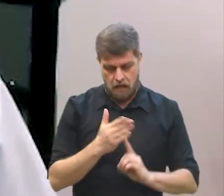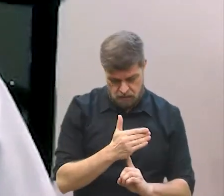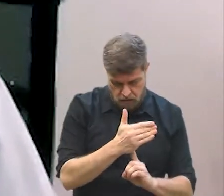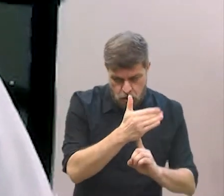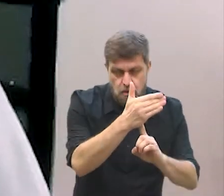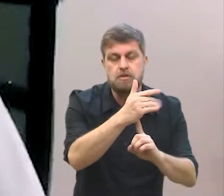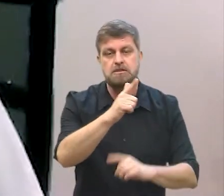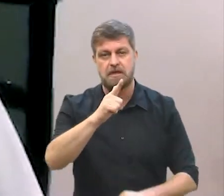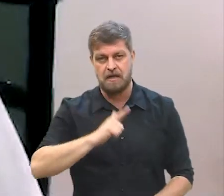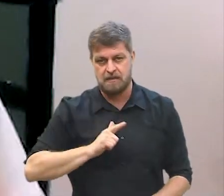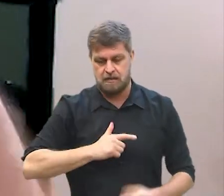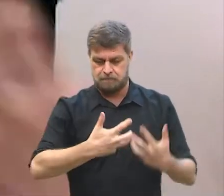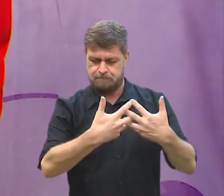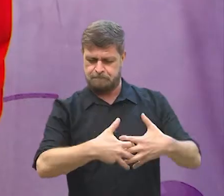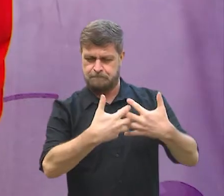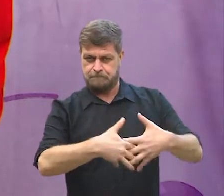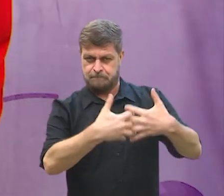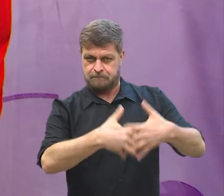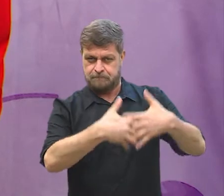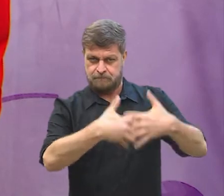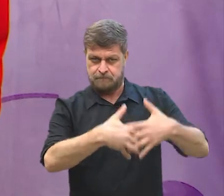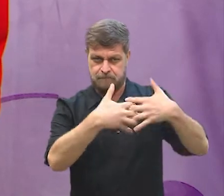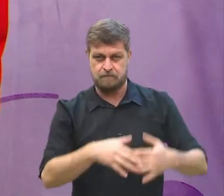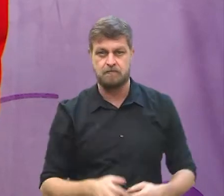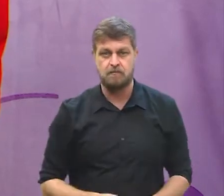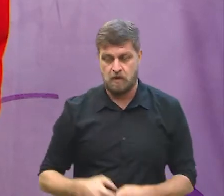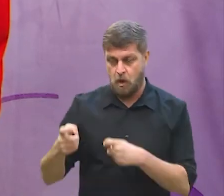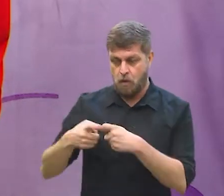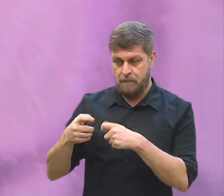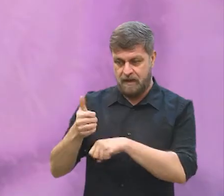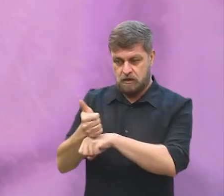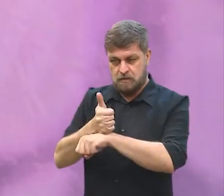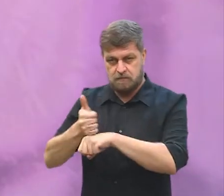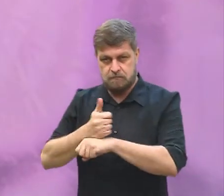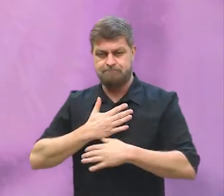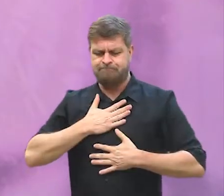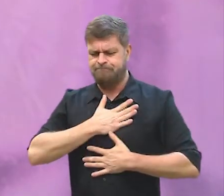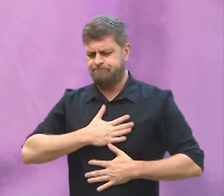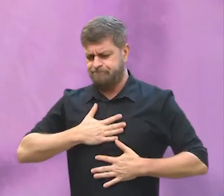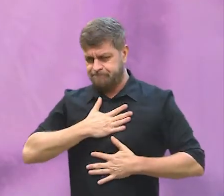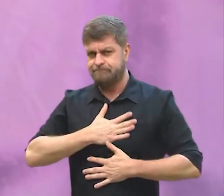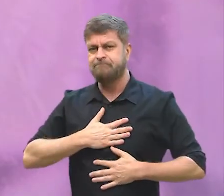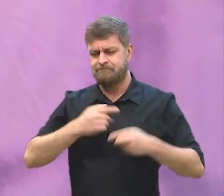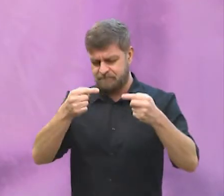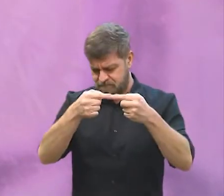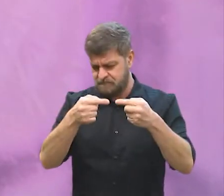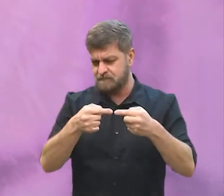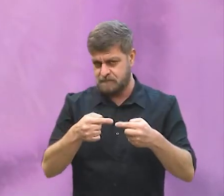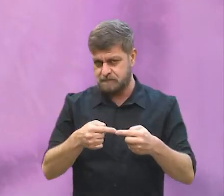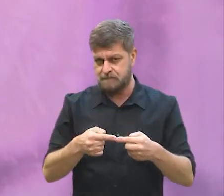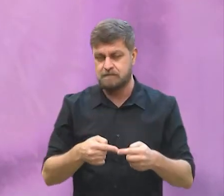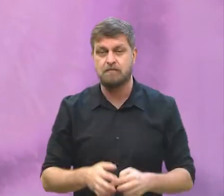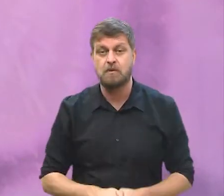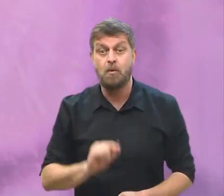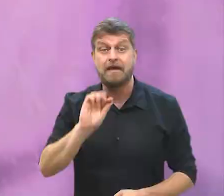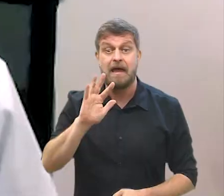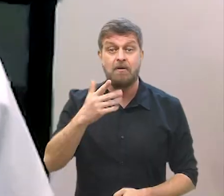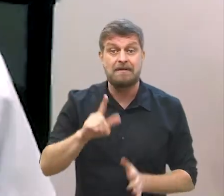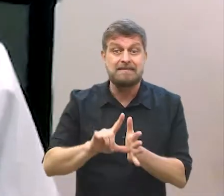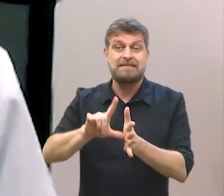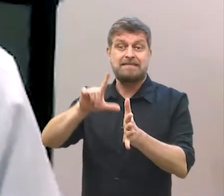tecnologia, tá? E está em pleno uso, os cirurgiões estão gostando, estão aprovando. O que acontecia antes, na